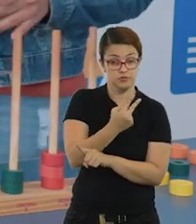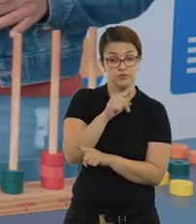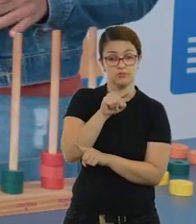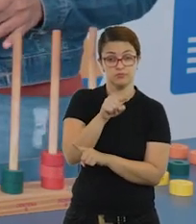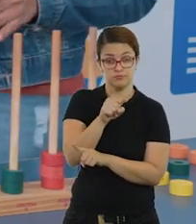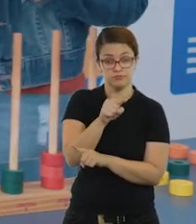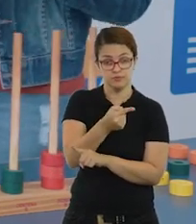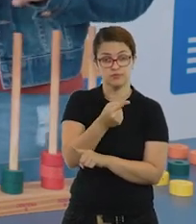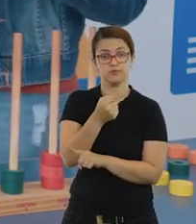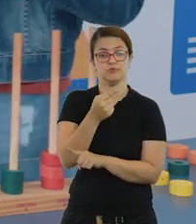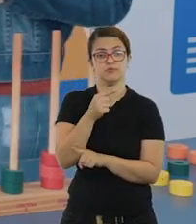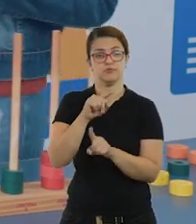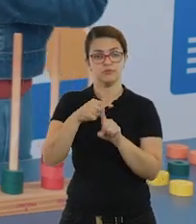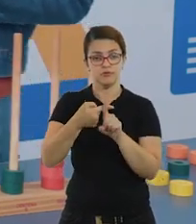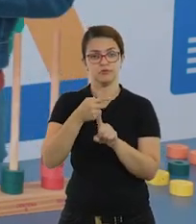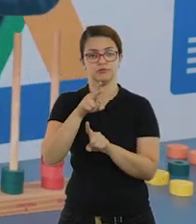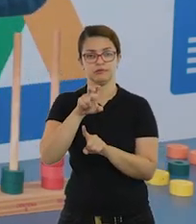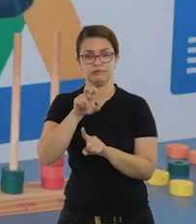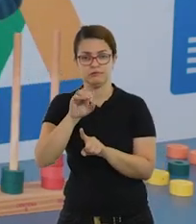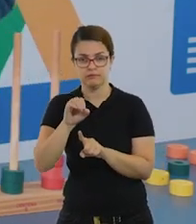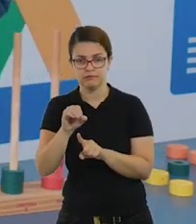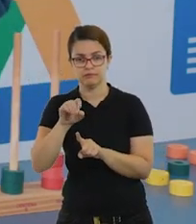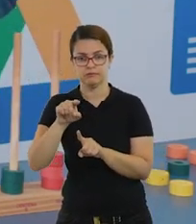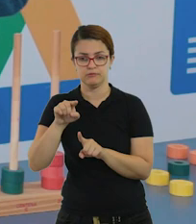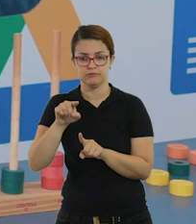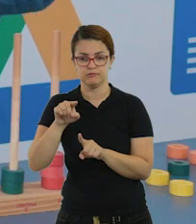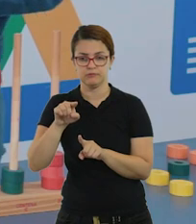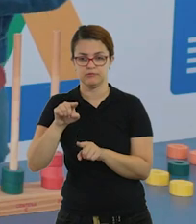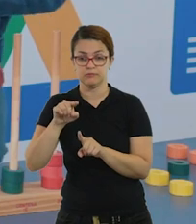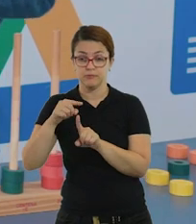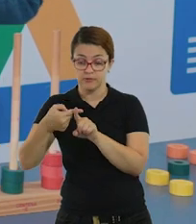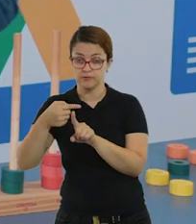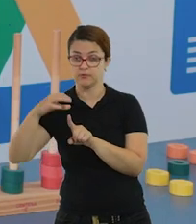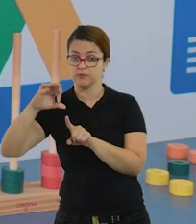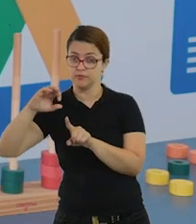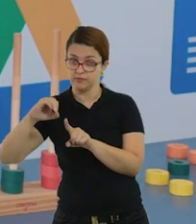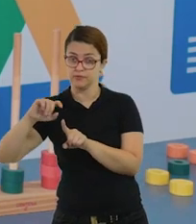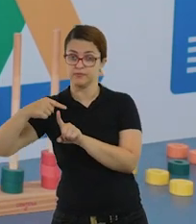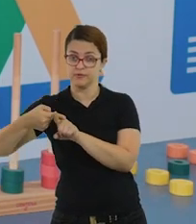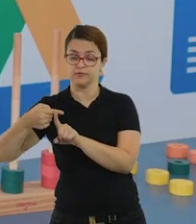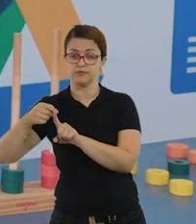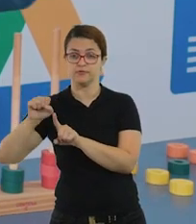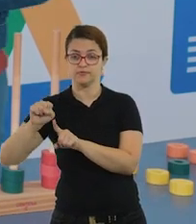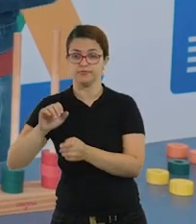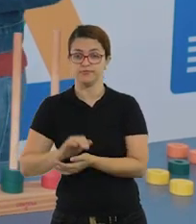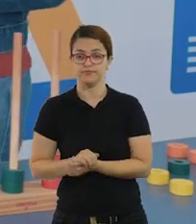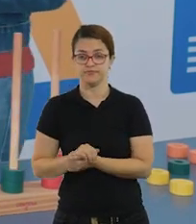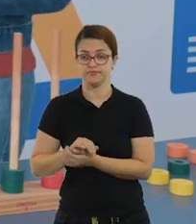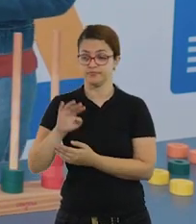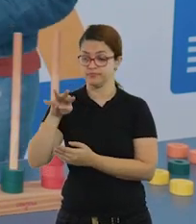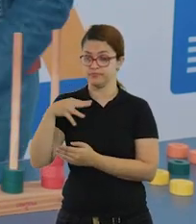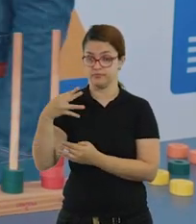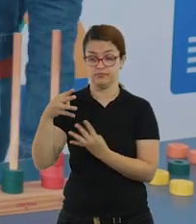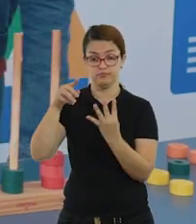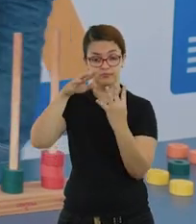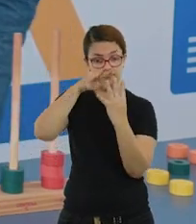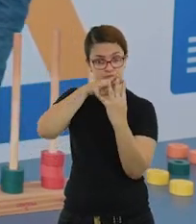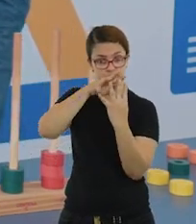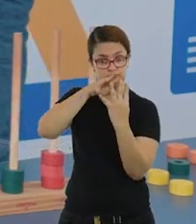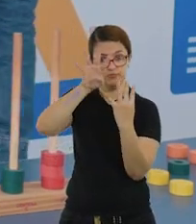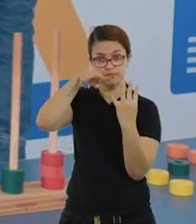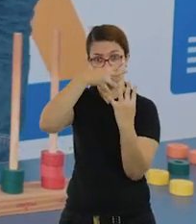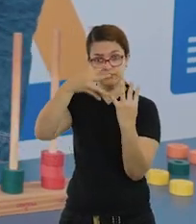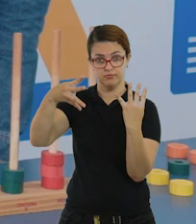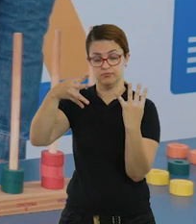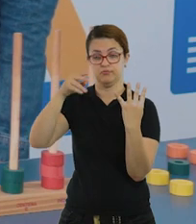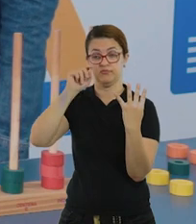500 mais 90 mais 8. Só para exemplificar para vocês, olhem aqui, observa aqui. Eu coloquei os números,